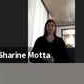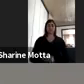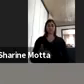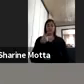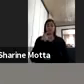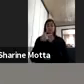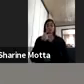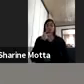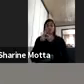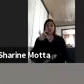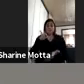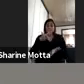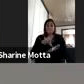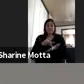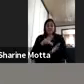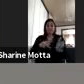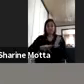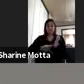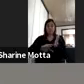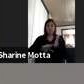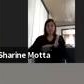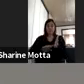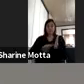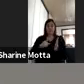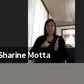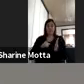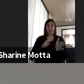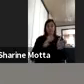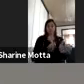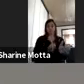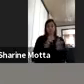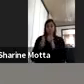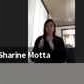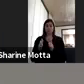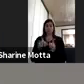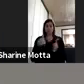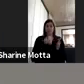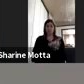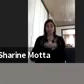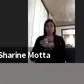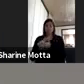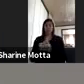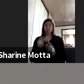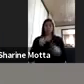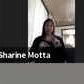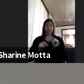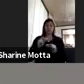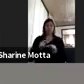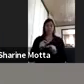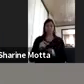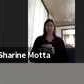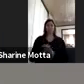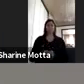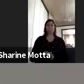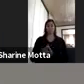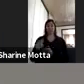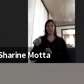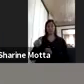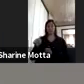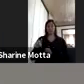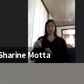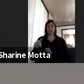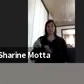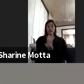sindical imediata, duas lutas grandes que acontecem, houve o encerramento com proposta